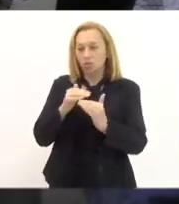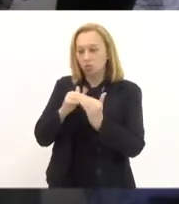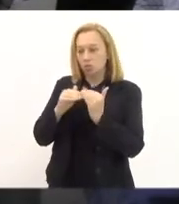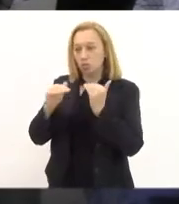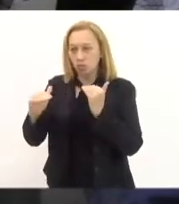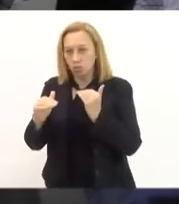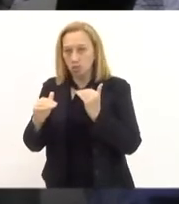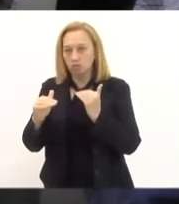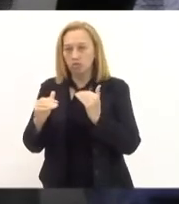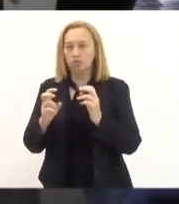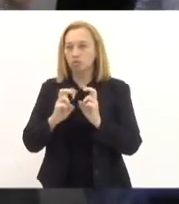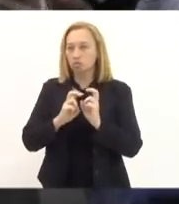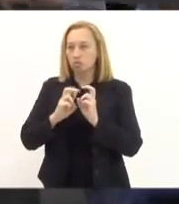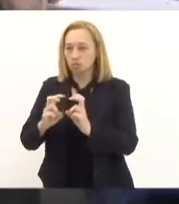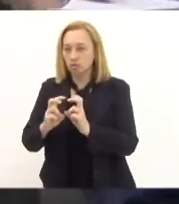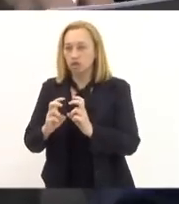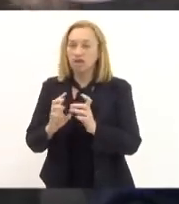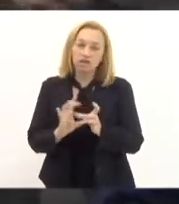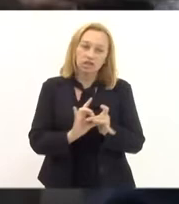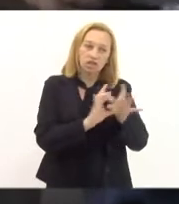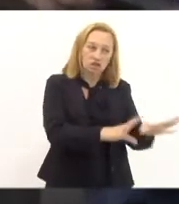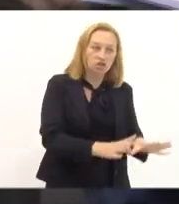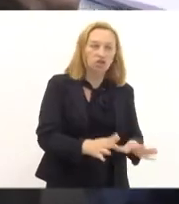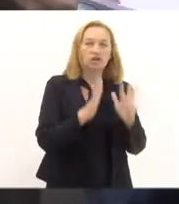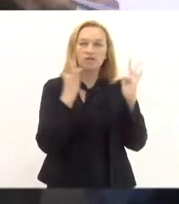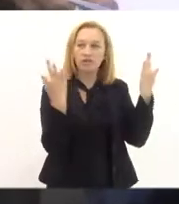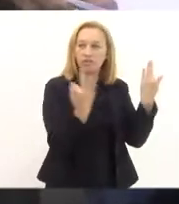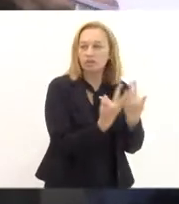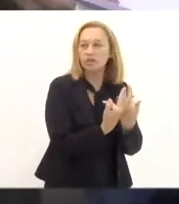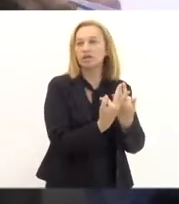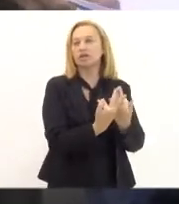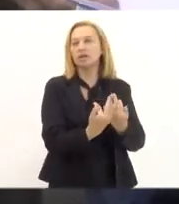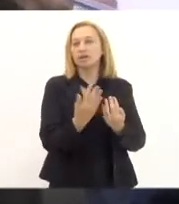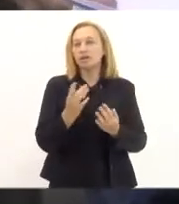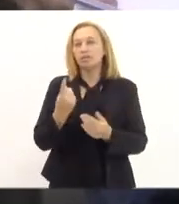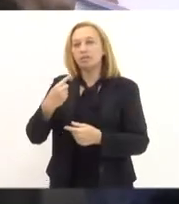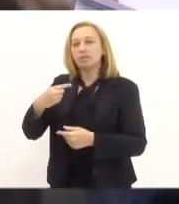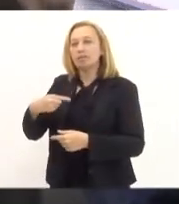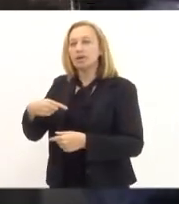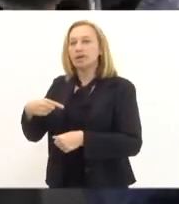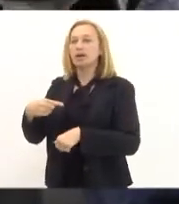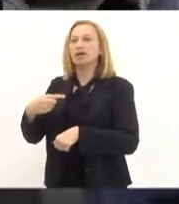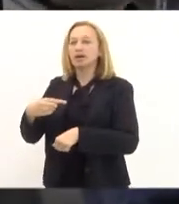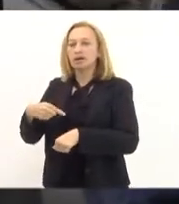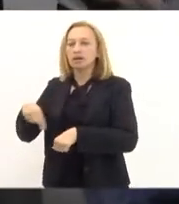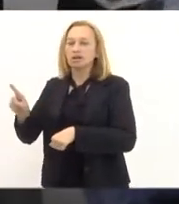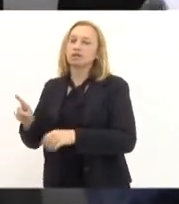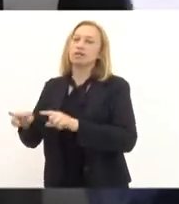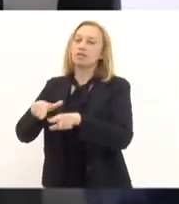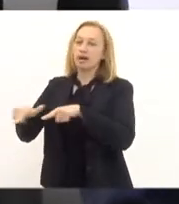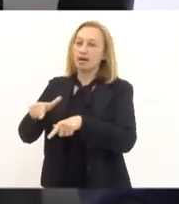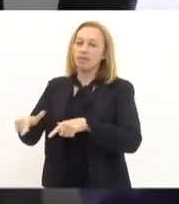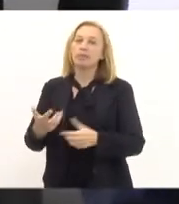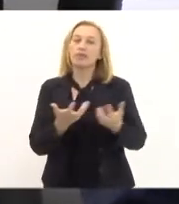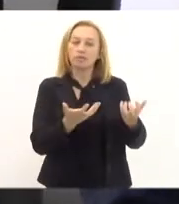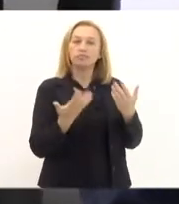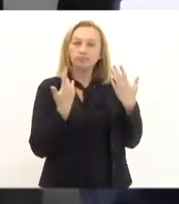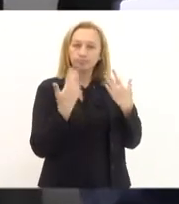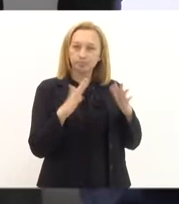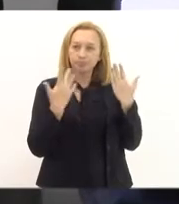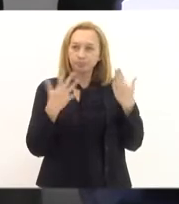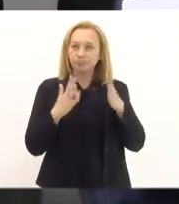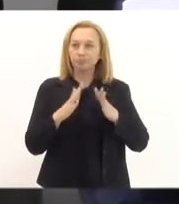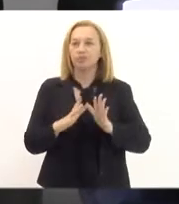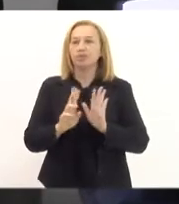SuperVia deixando para trás sua casa sua família para cumprir o seu horário de trabalho e o pego saudar